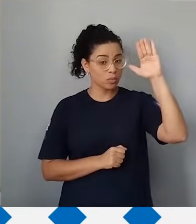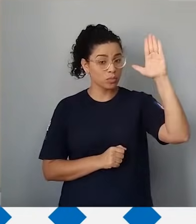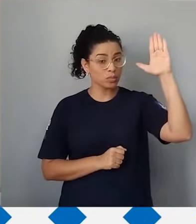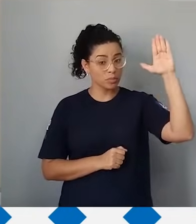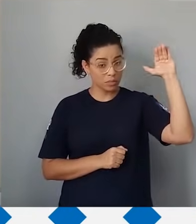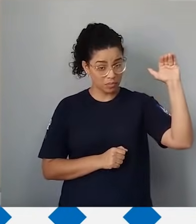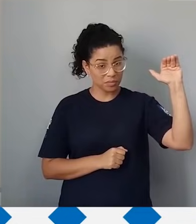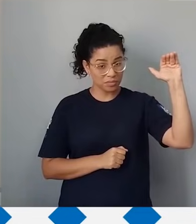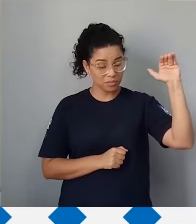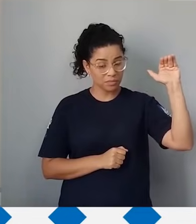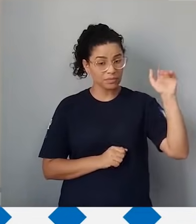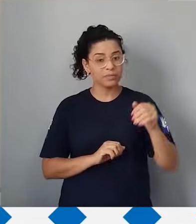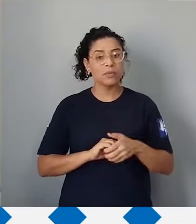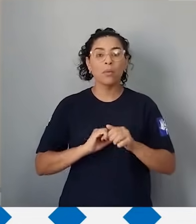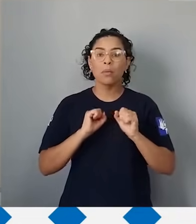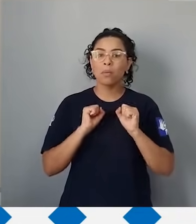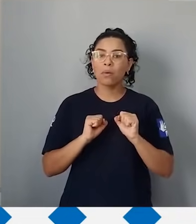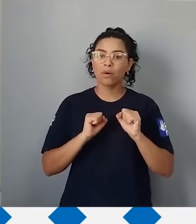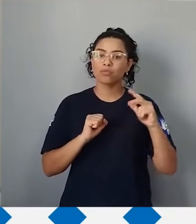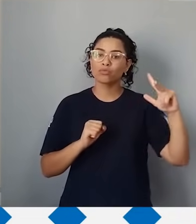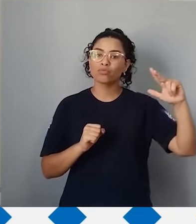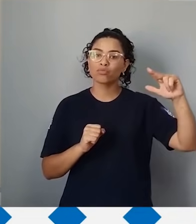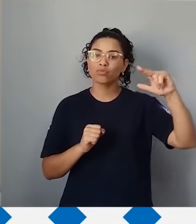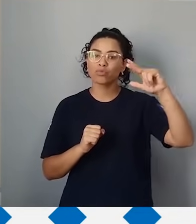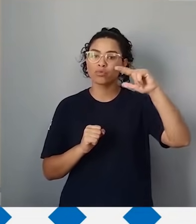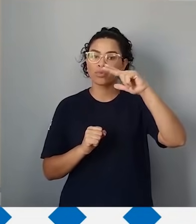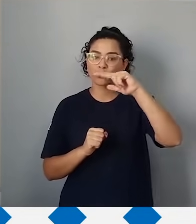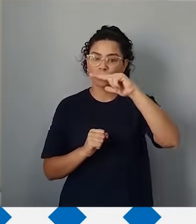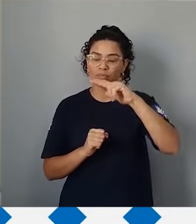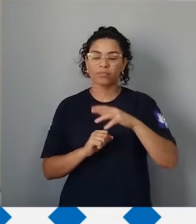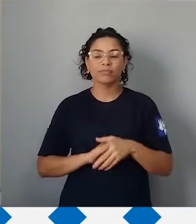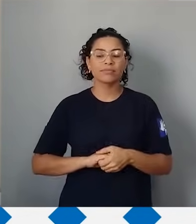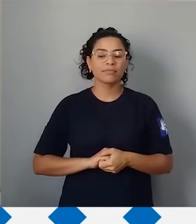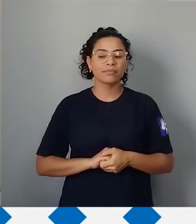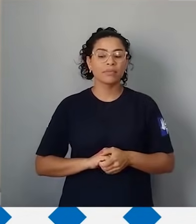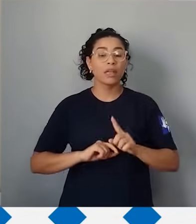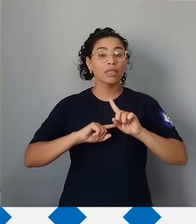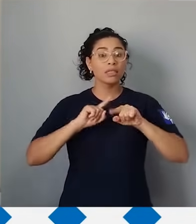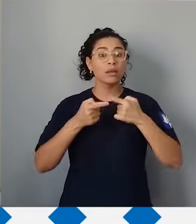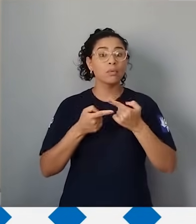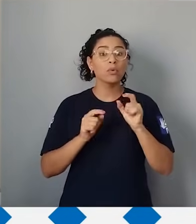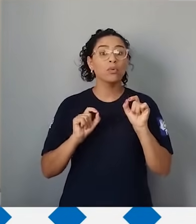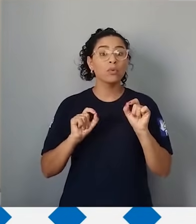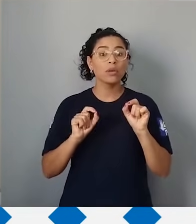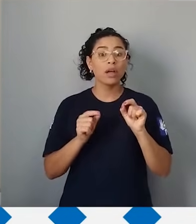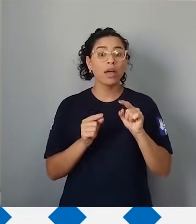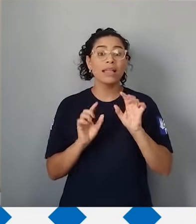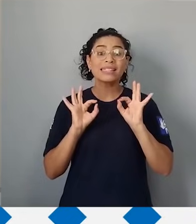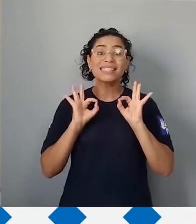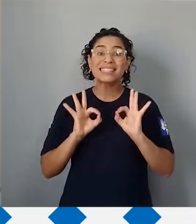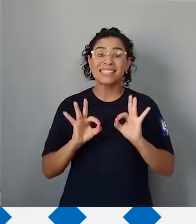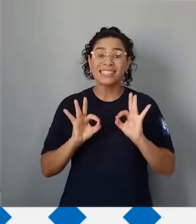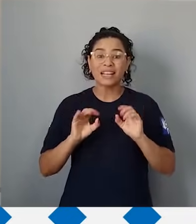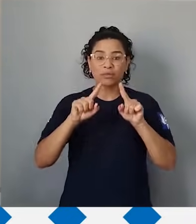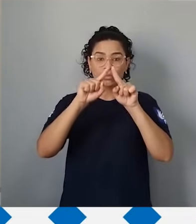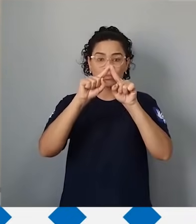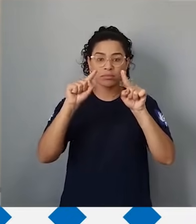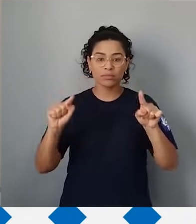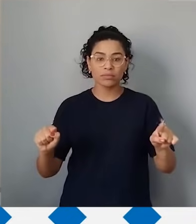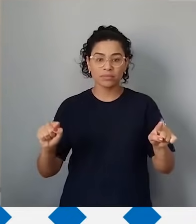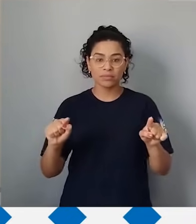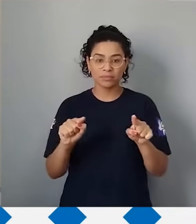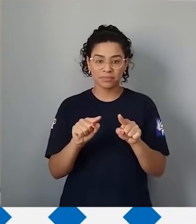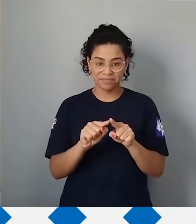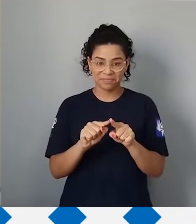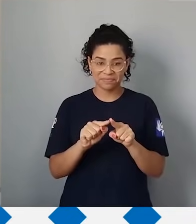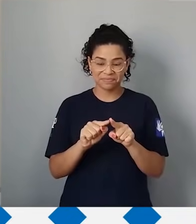casa, você pode utilizar uma tesoura. Depois a gente fica com esse triângulo. Então, dá